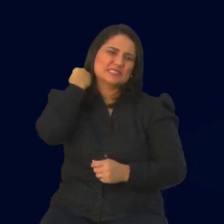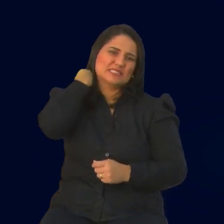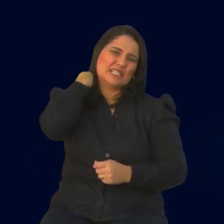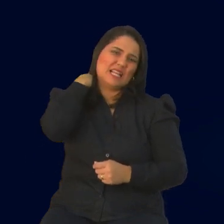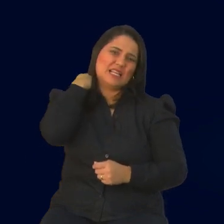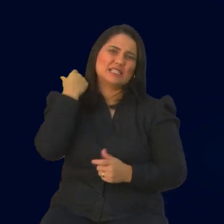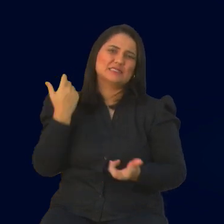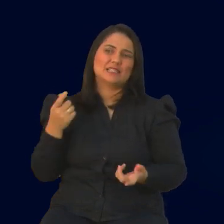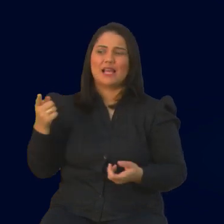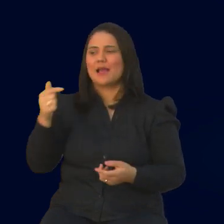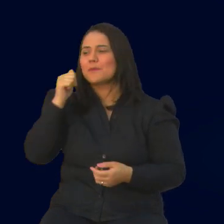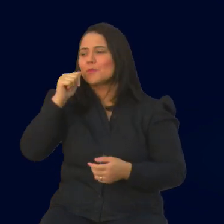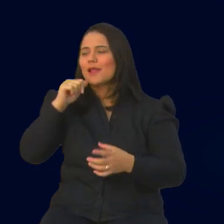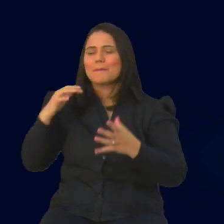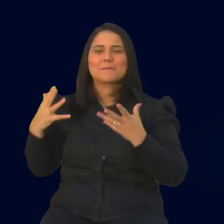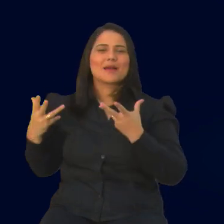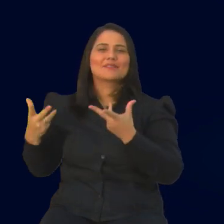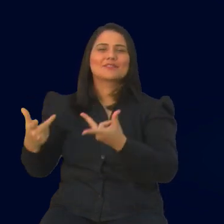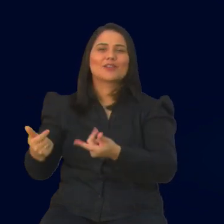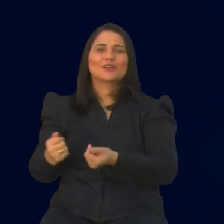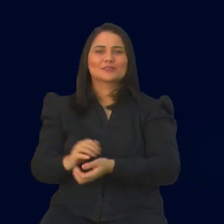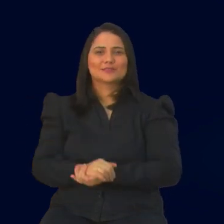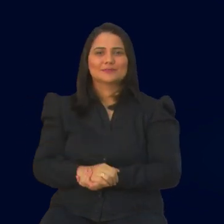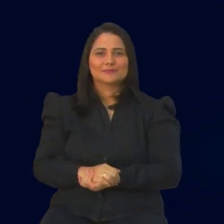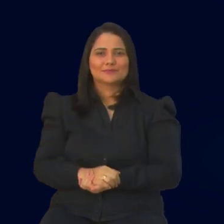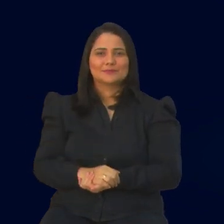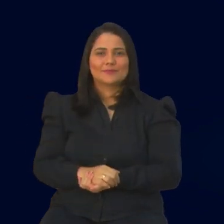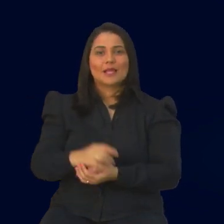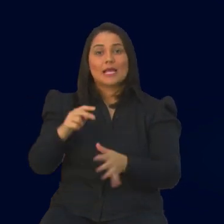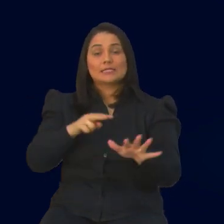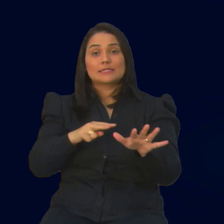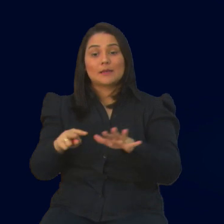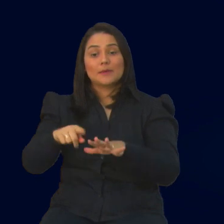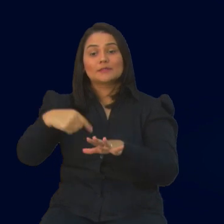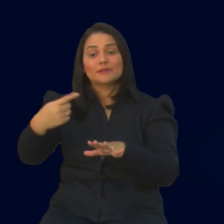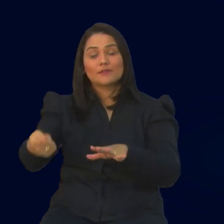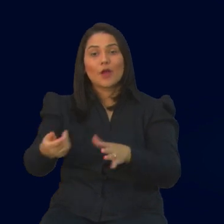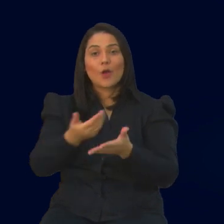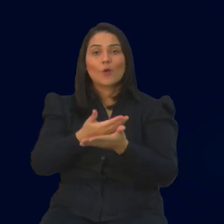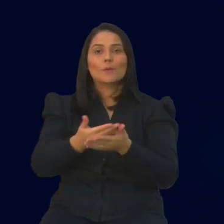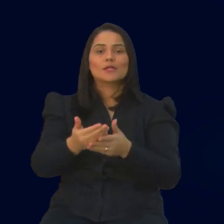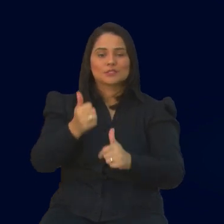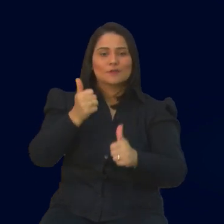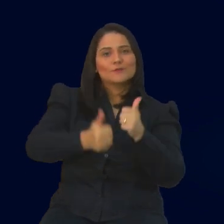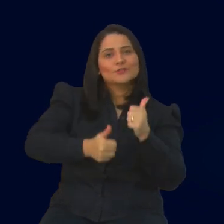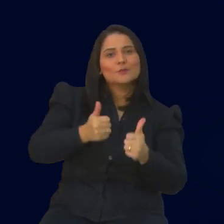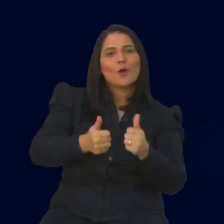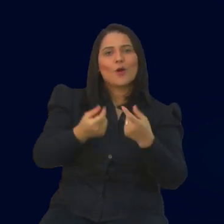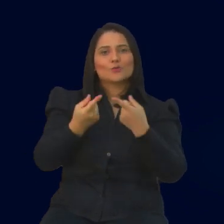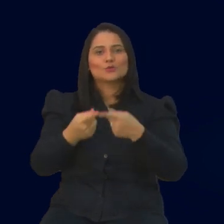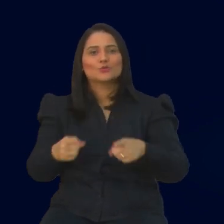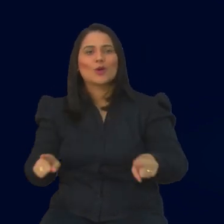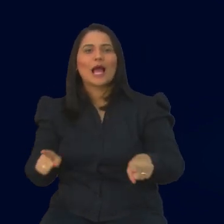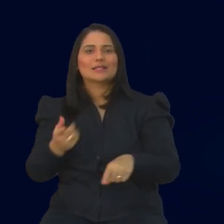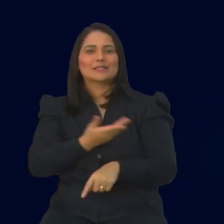como essa. Semana seguinte, começou a retomar o futebol, o churrasco com os amigos na sexta.